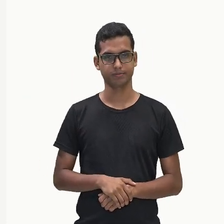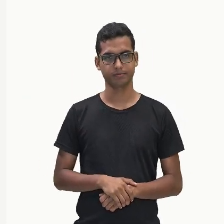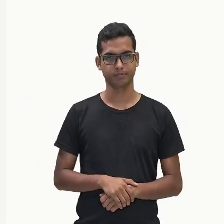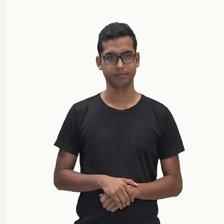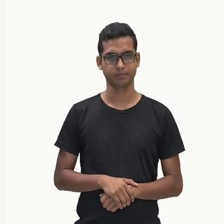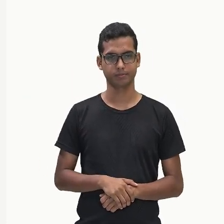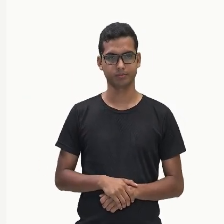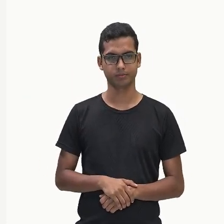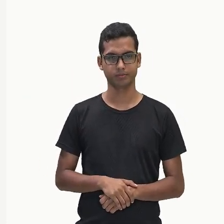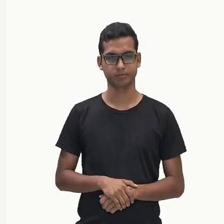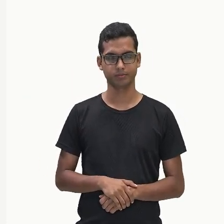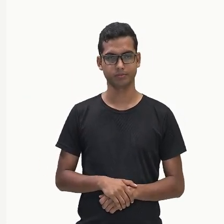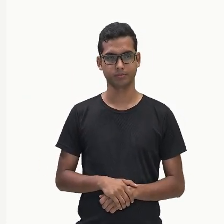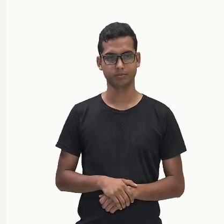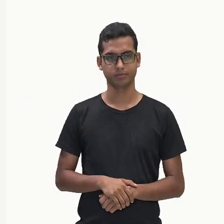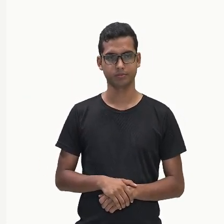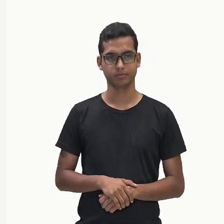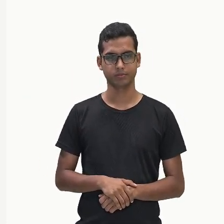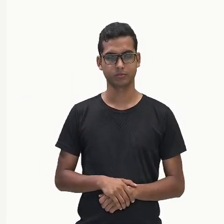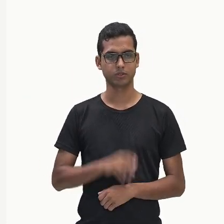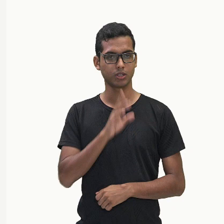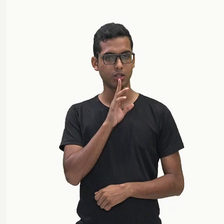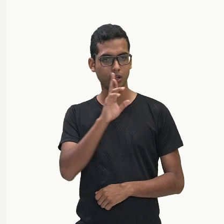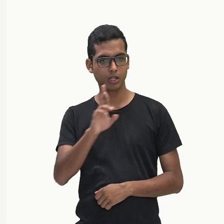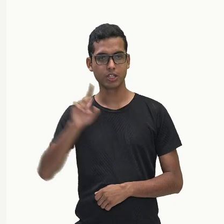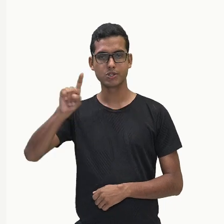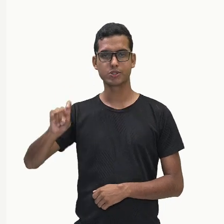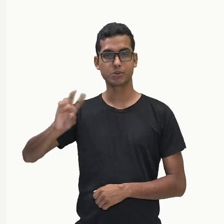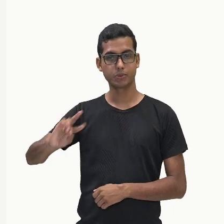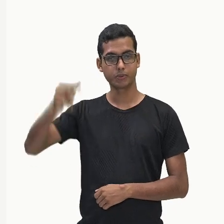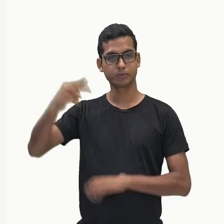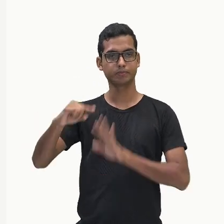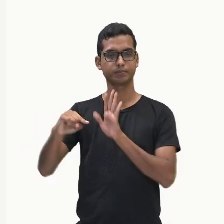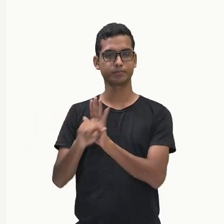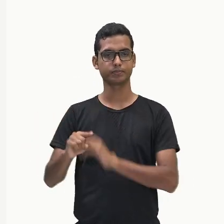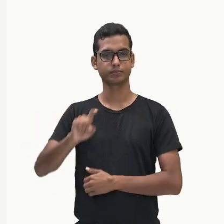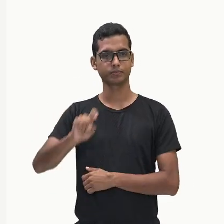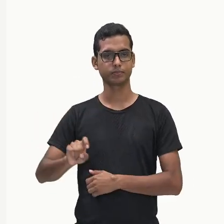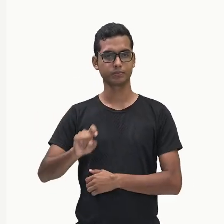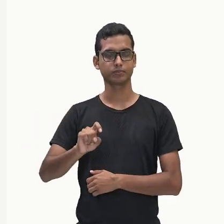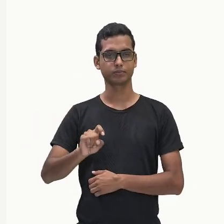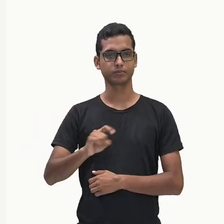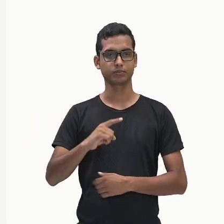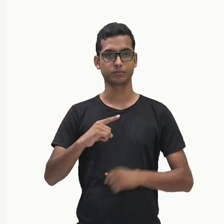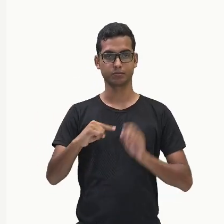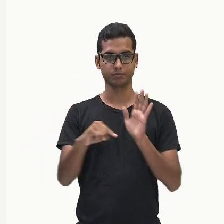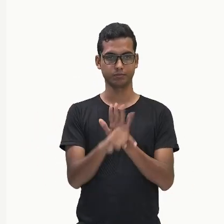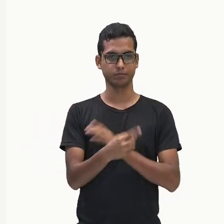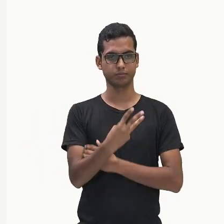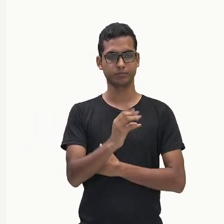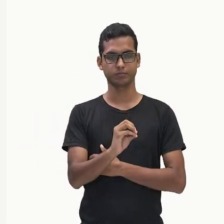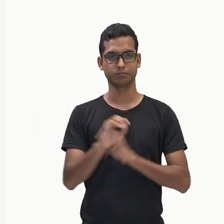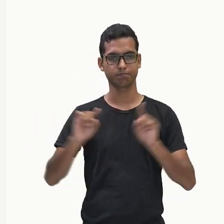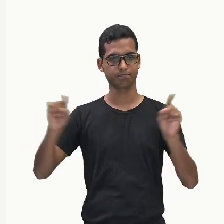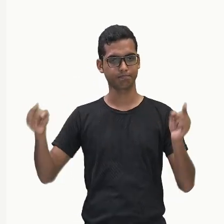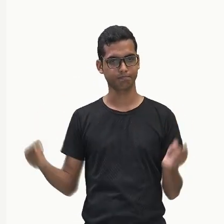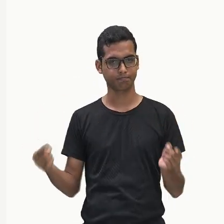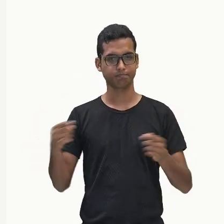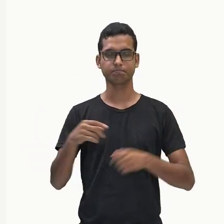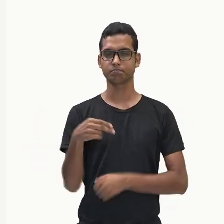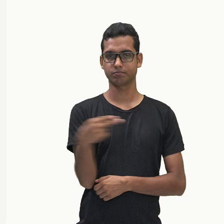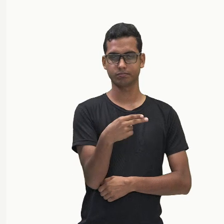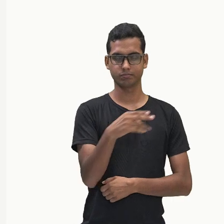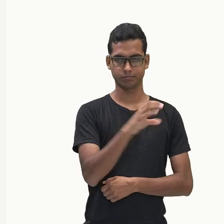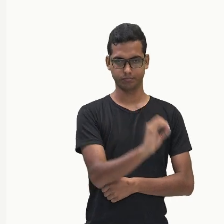a solução do x ao quadrado menos x menos 30 igual a zero. Tá? Então, o que